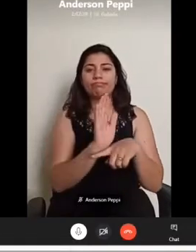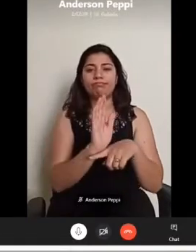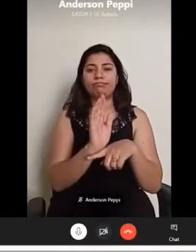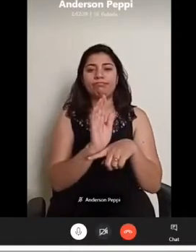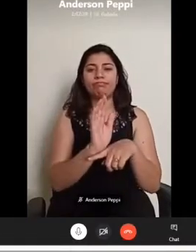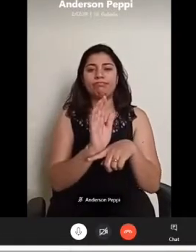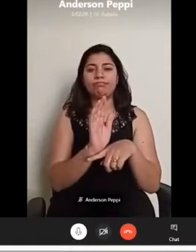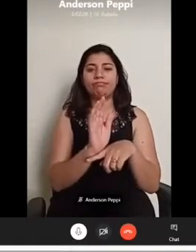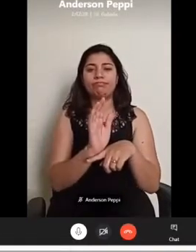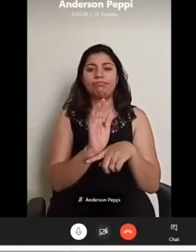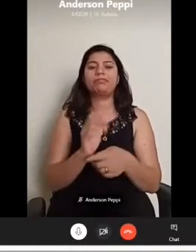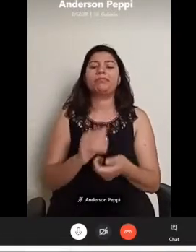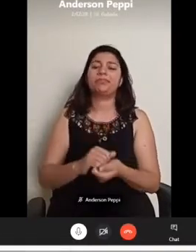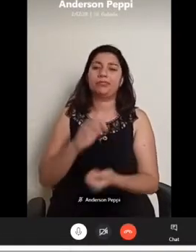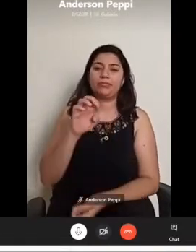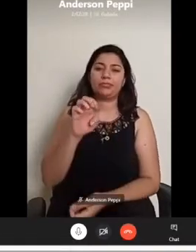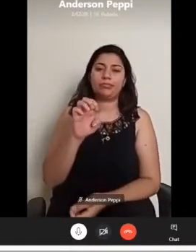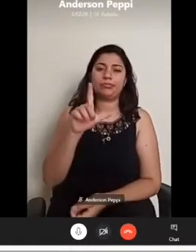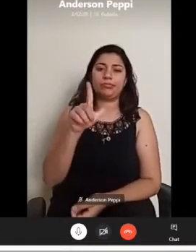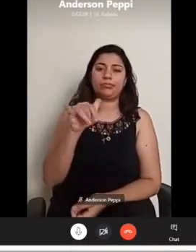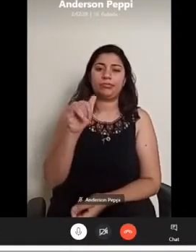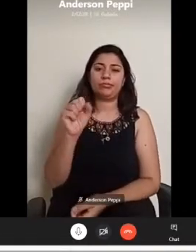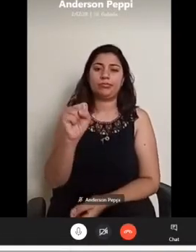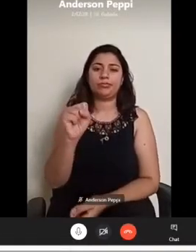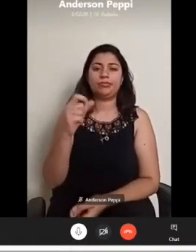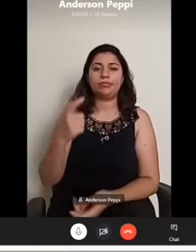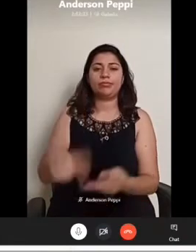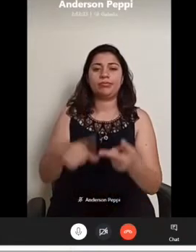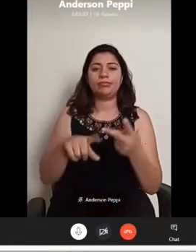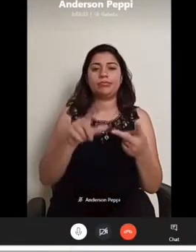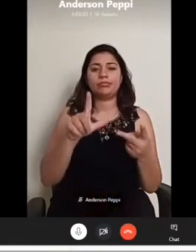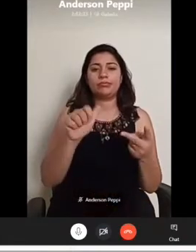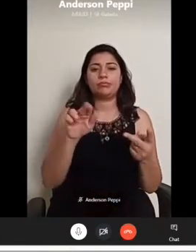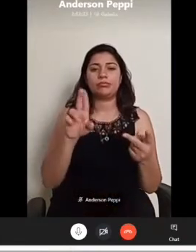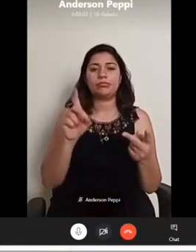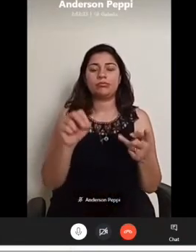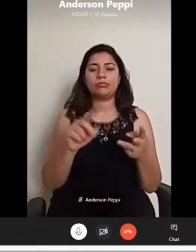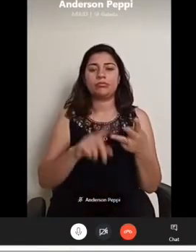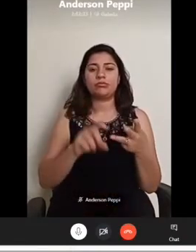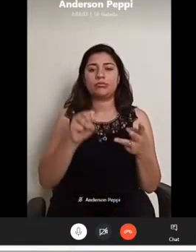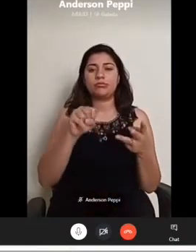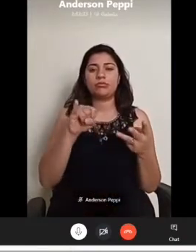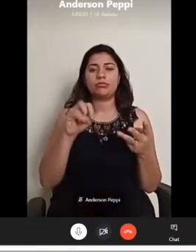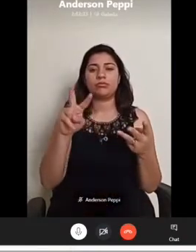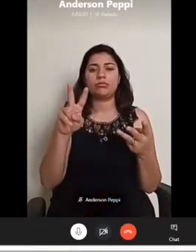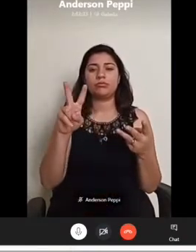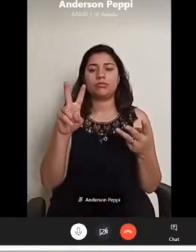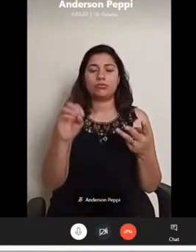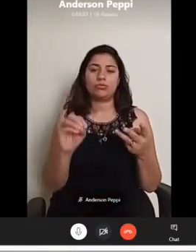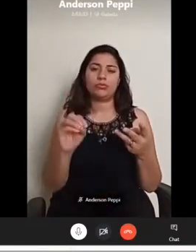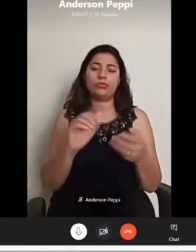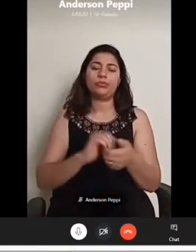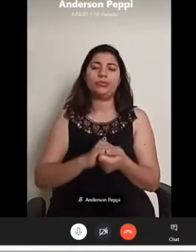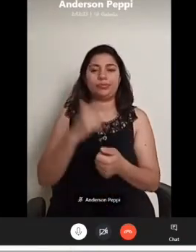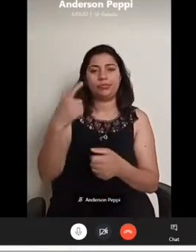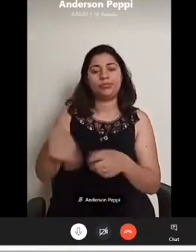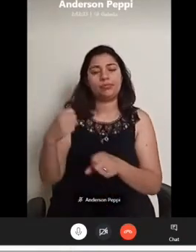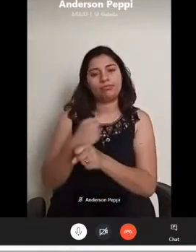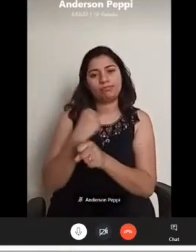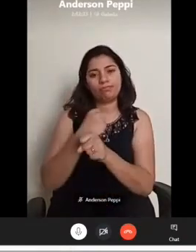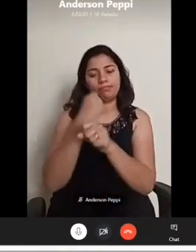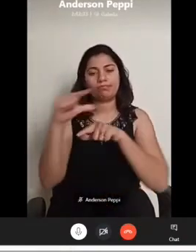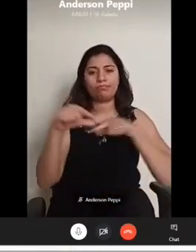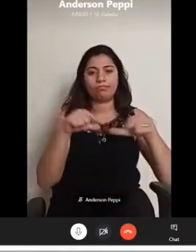Sleiman, Laudo Gomes da Silva, Silvio dos Santos. Comissão de Obras, Serviços Públicos,